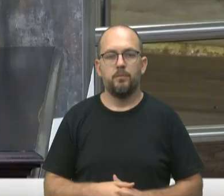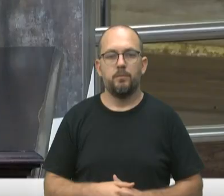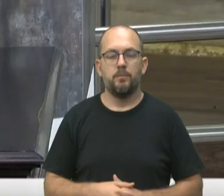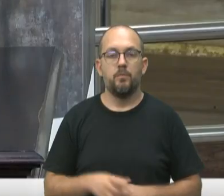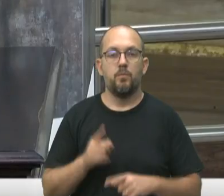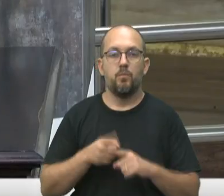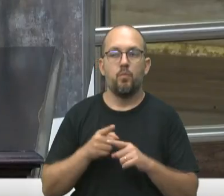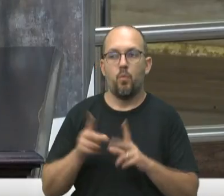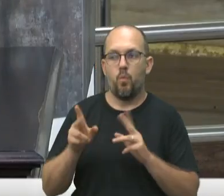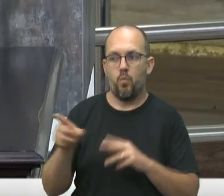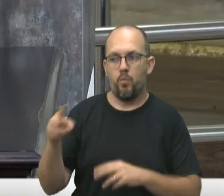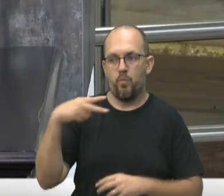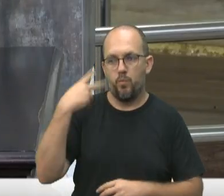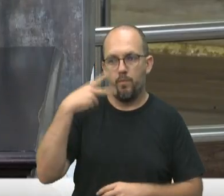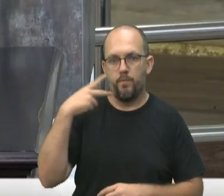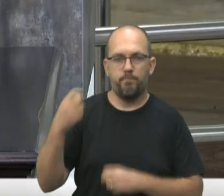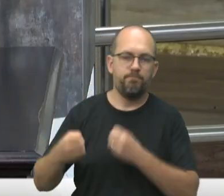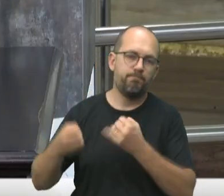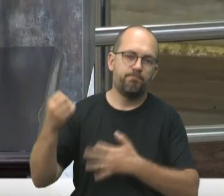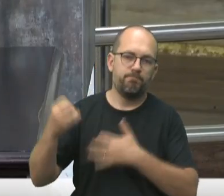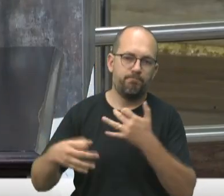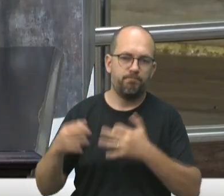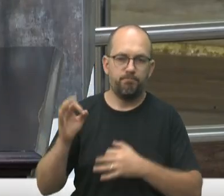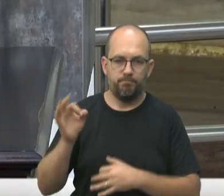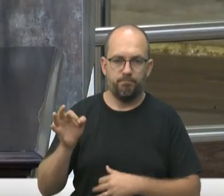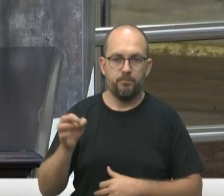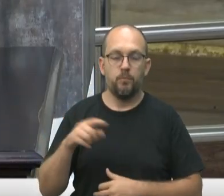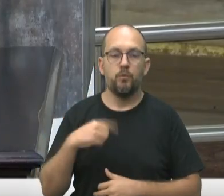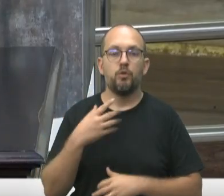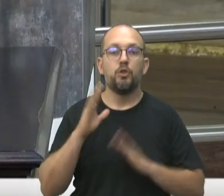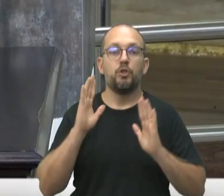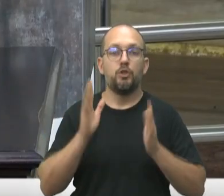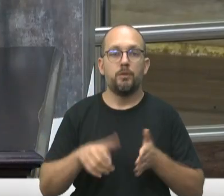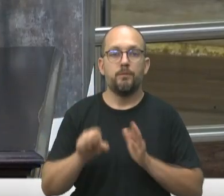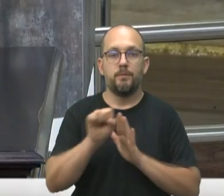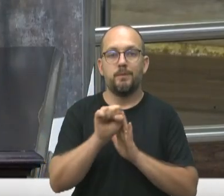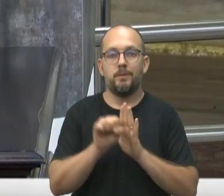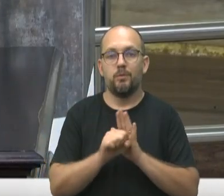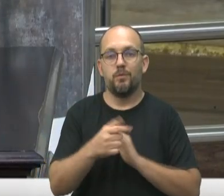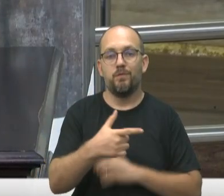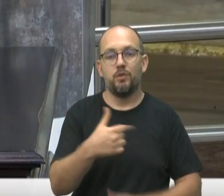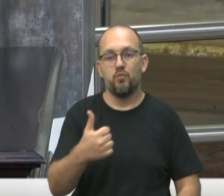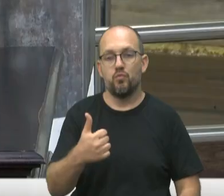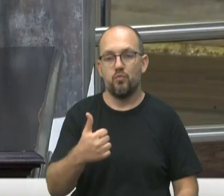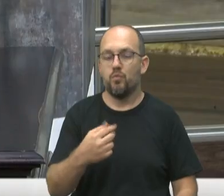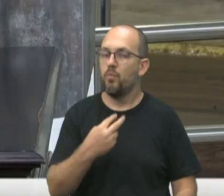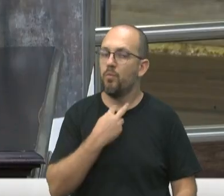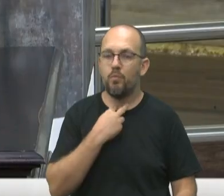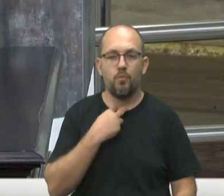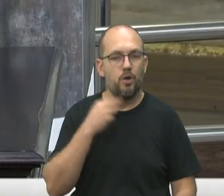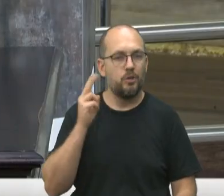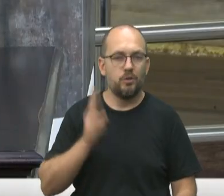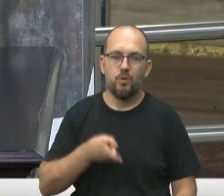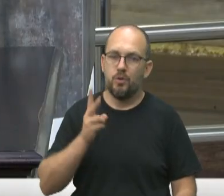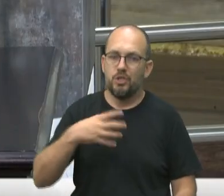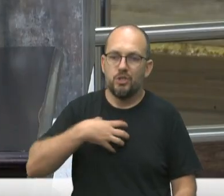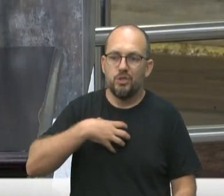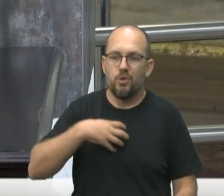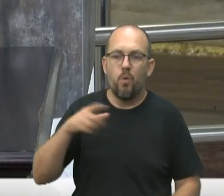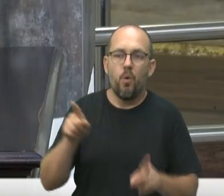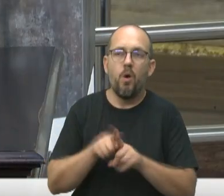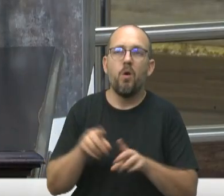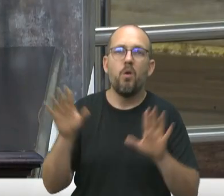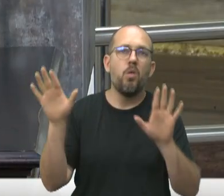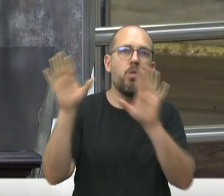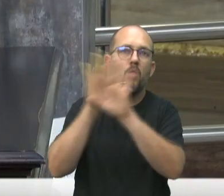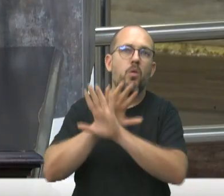a vereadora muito bem colocou, nós já estamos no século XXI e não podemos continuar invisibilizados